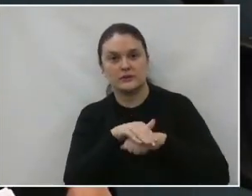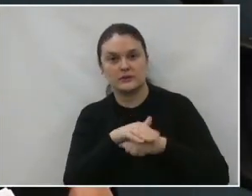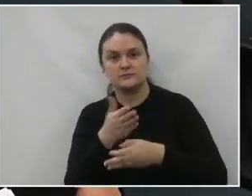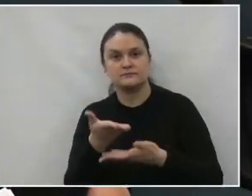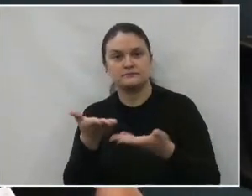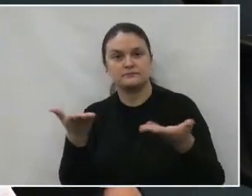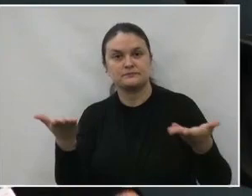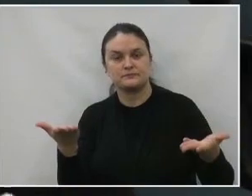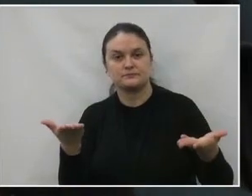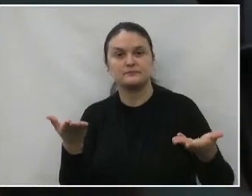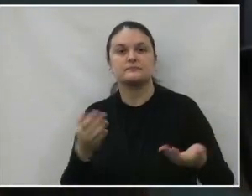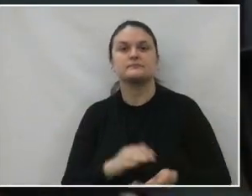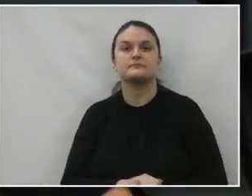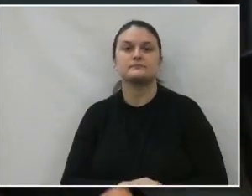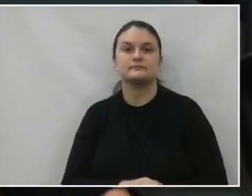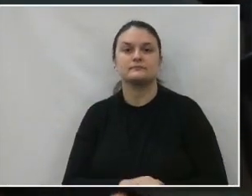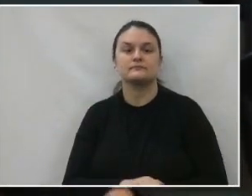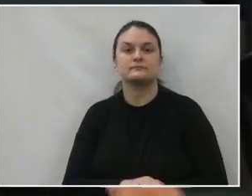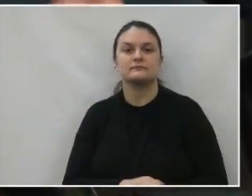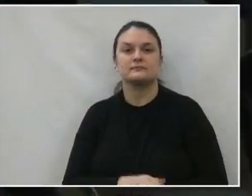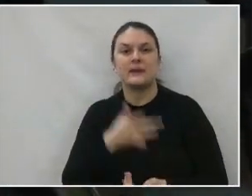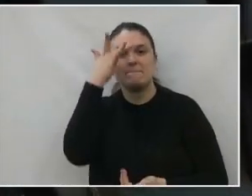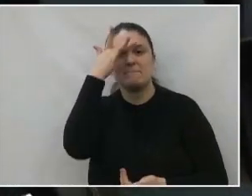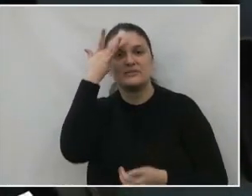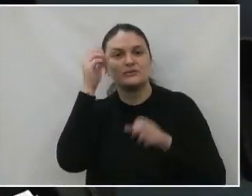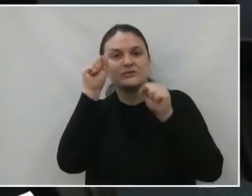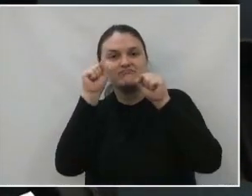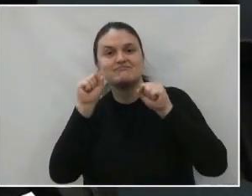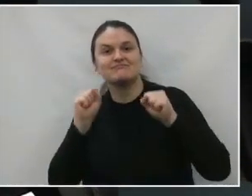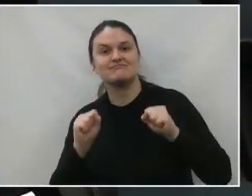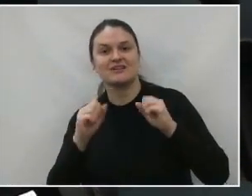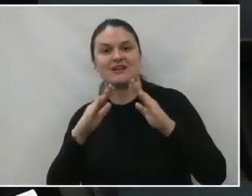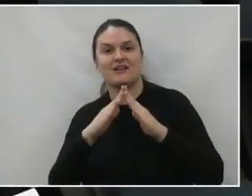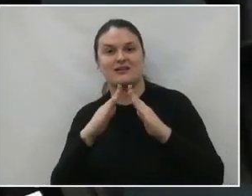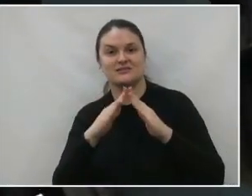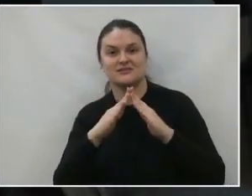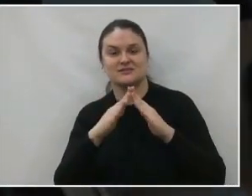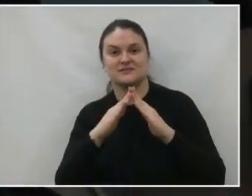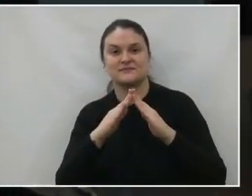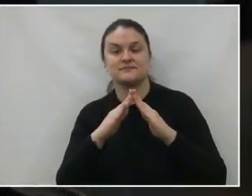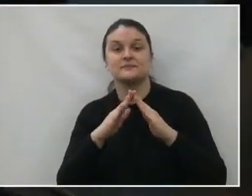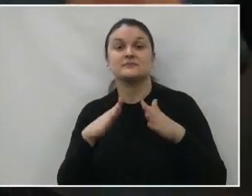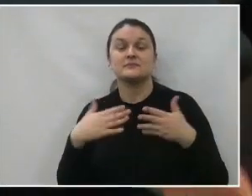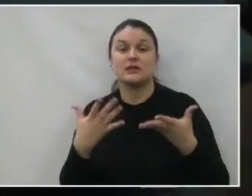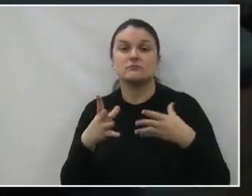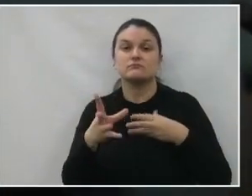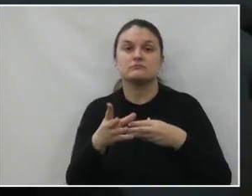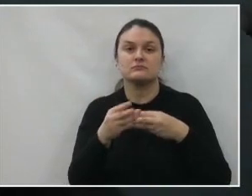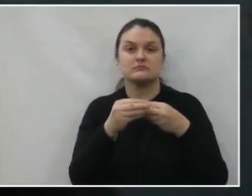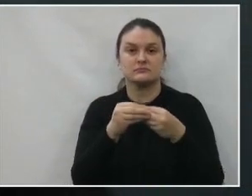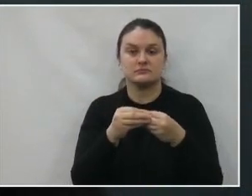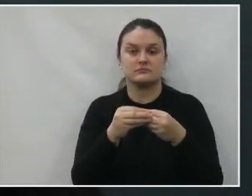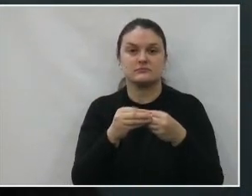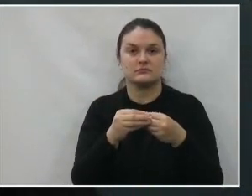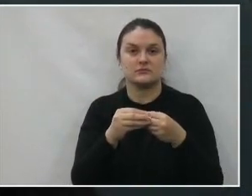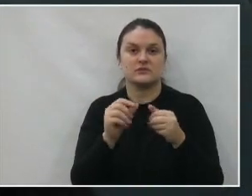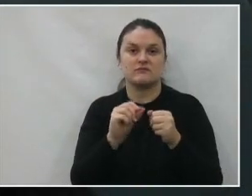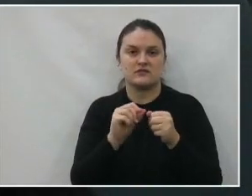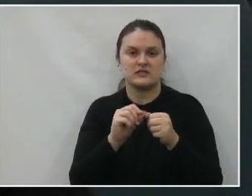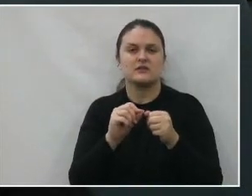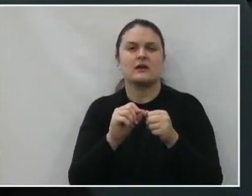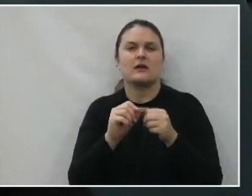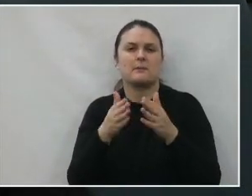Boa noite a todos, as pessoas também que nos acompanham. Quero reiterar aí que foi feito